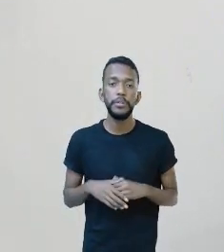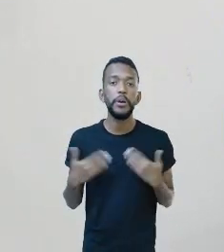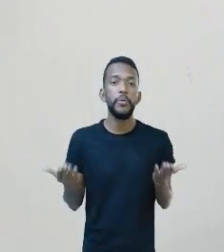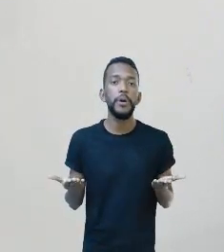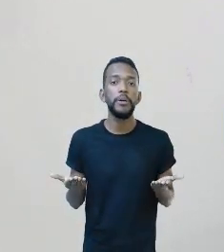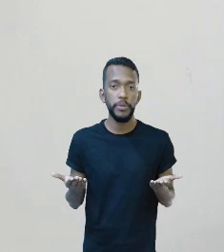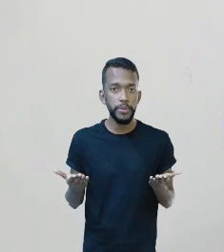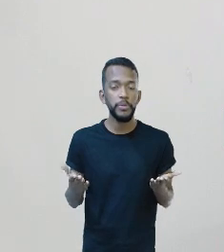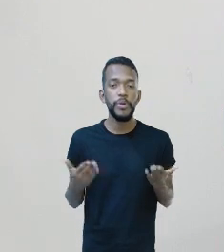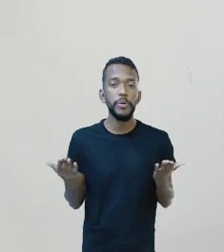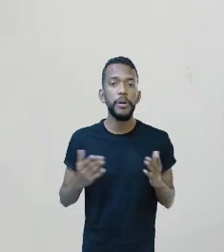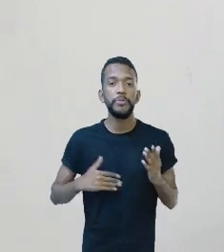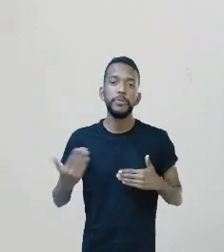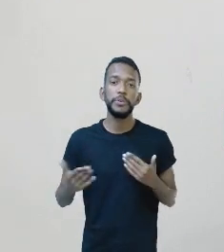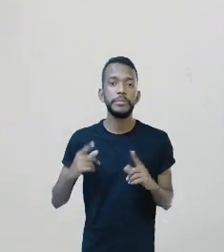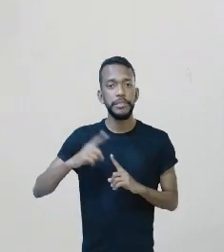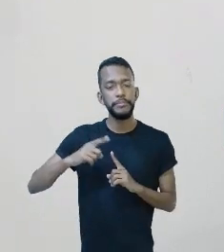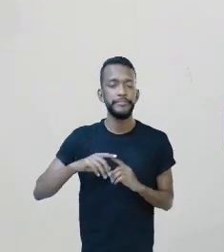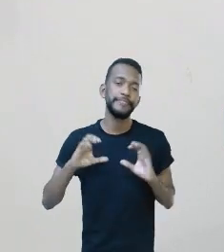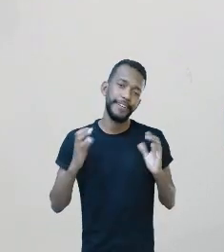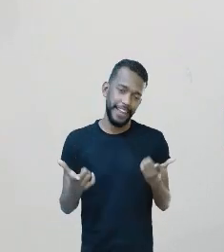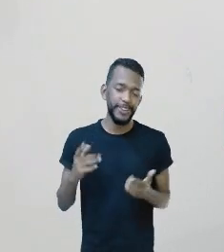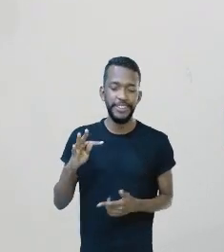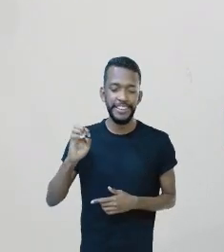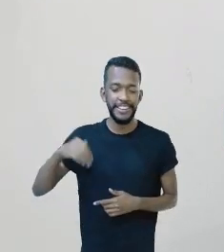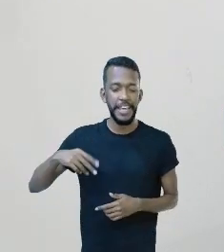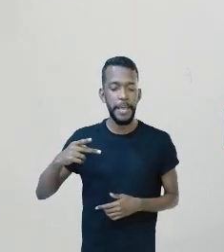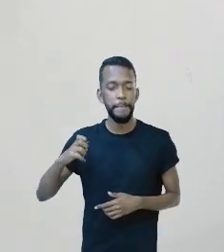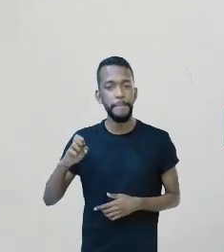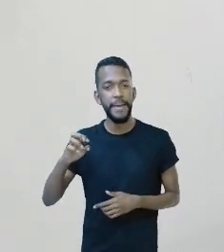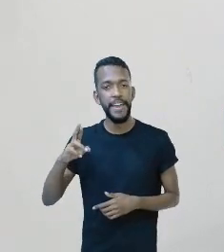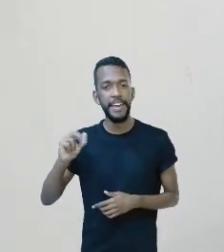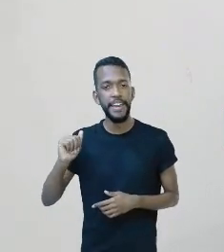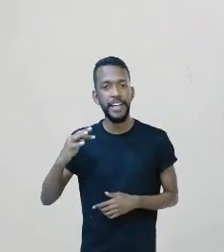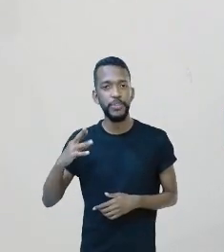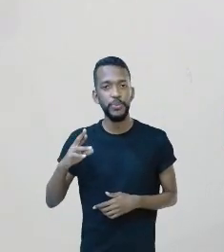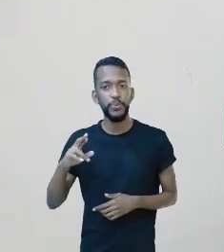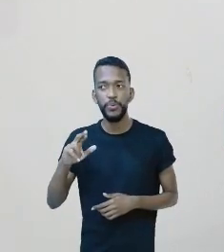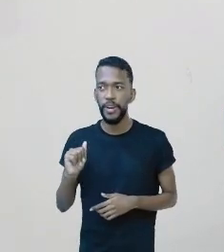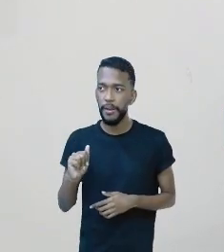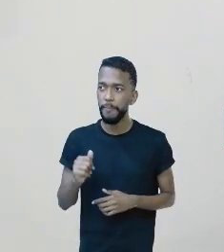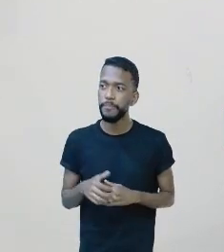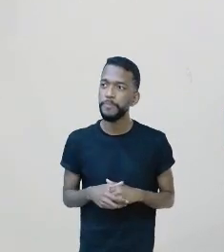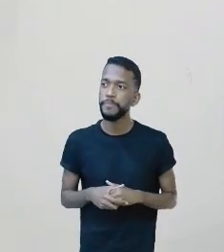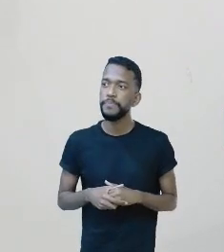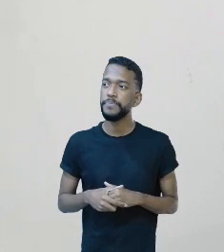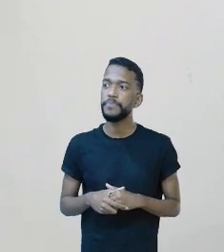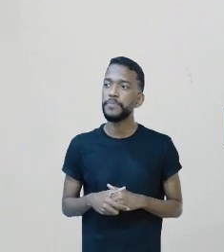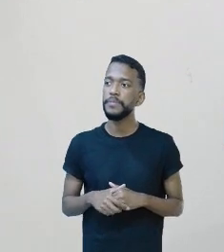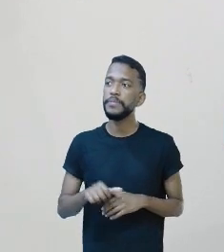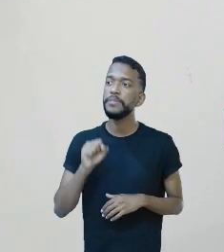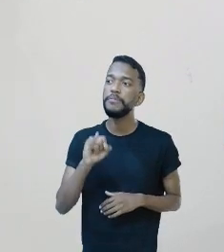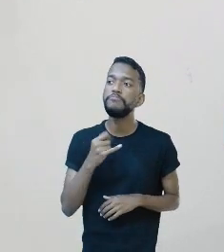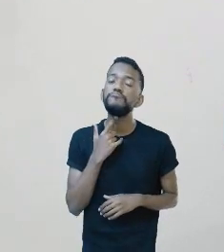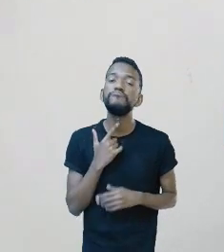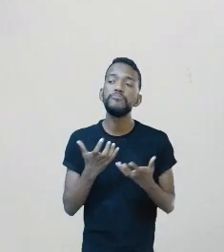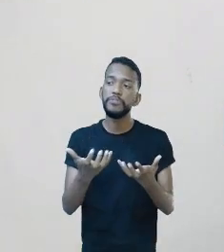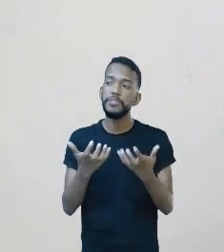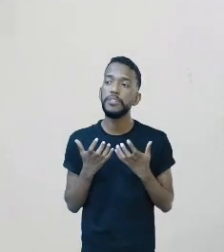é a grandeza? Claro que é temperatura, né, gente? E se eu